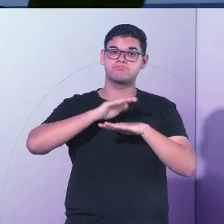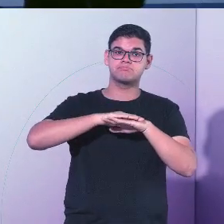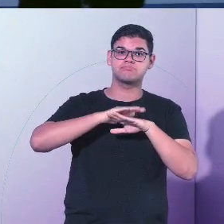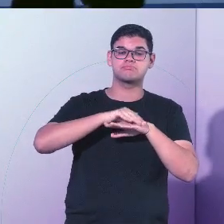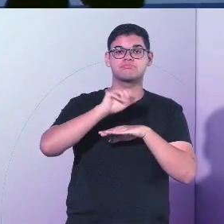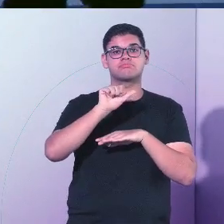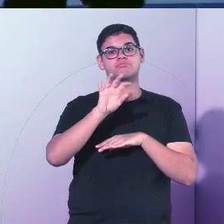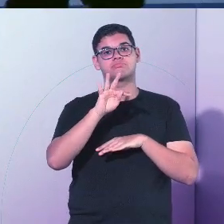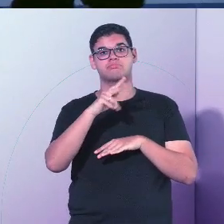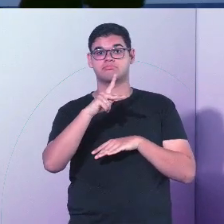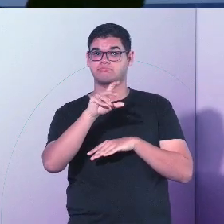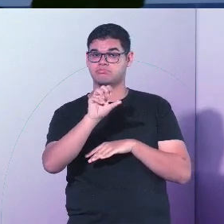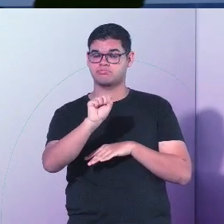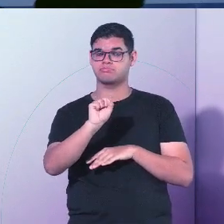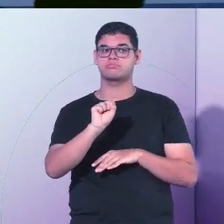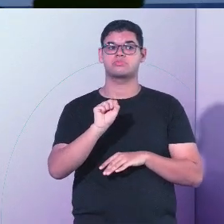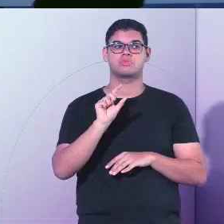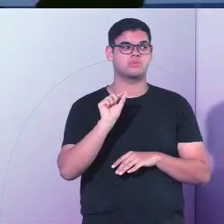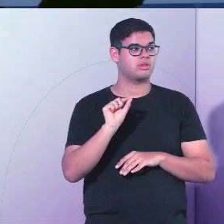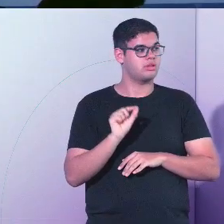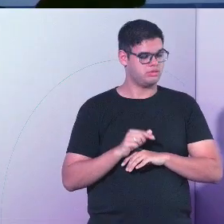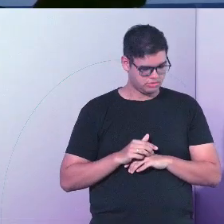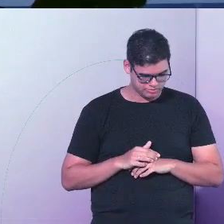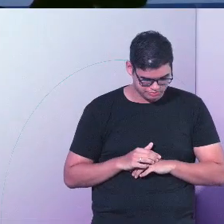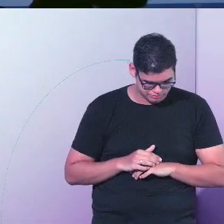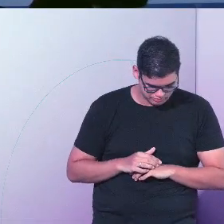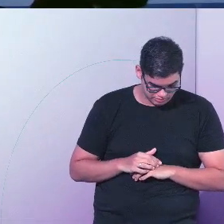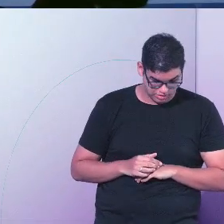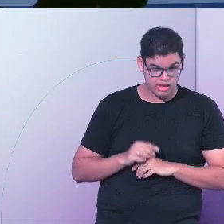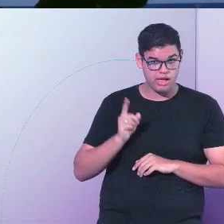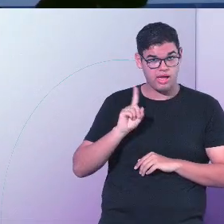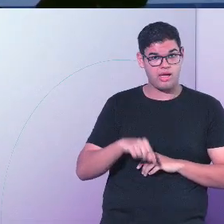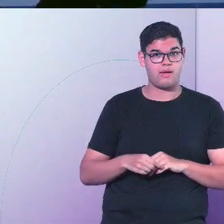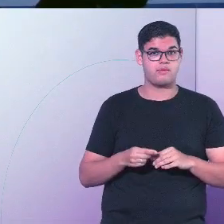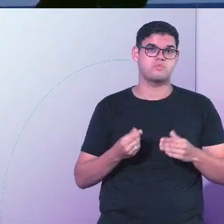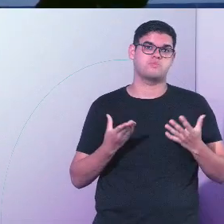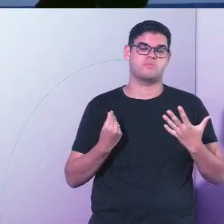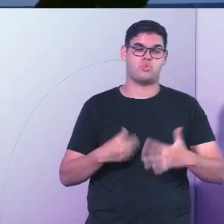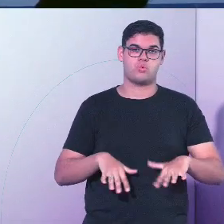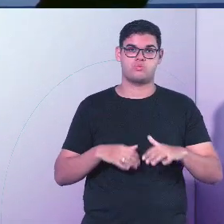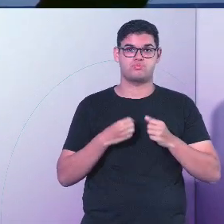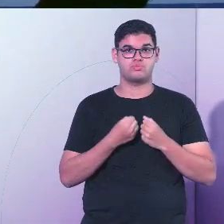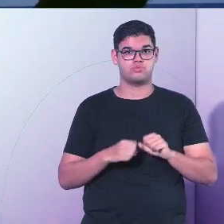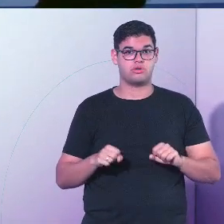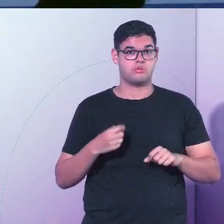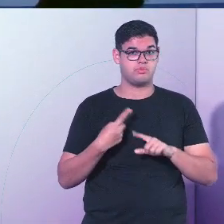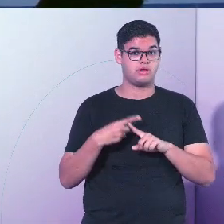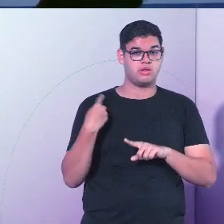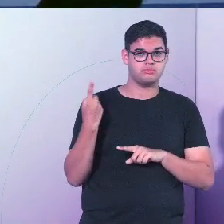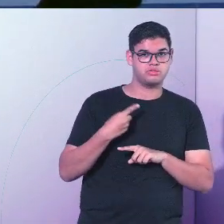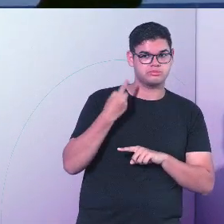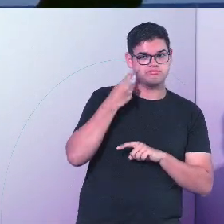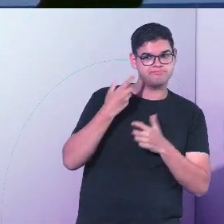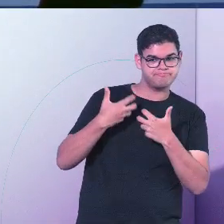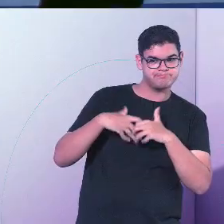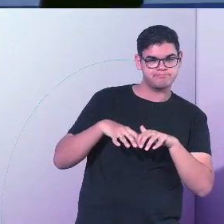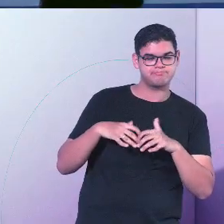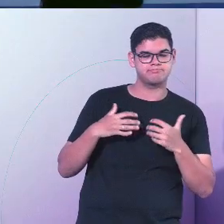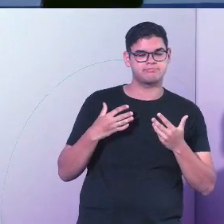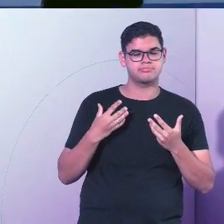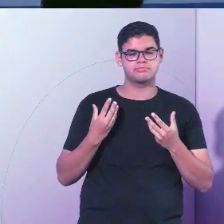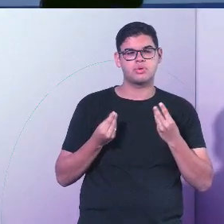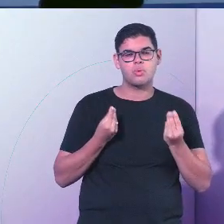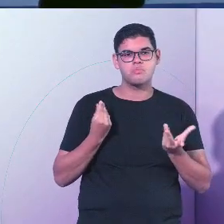ATS, é um campo gigantesco, né? Assim, a gente tem, eu estava pensando aqui, assim, como é que eu começaria